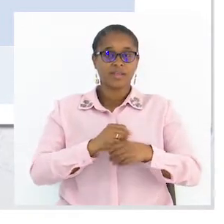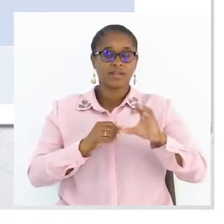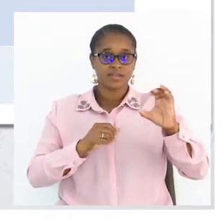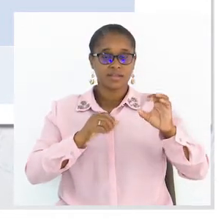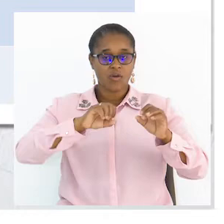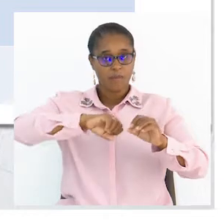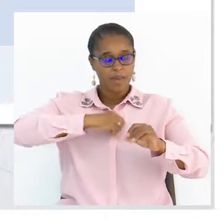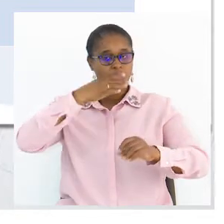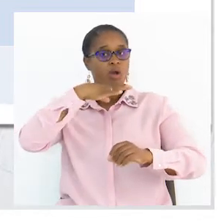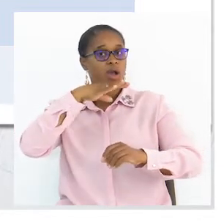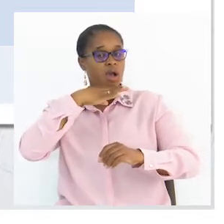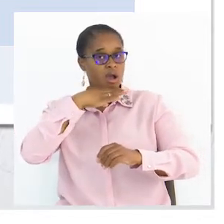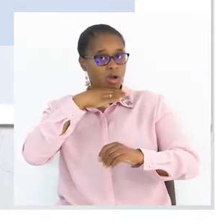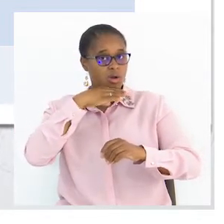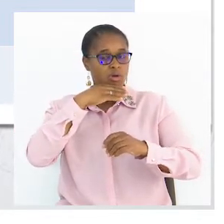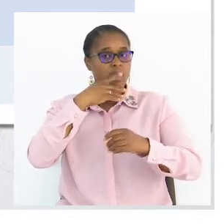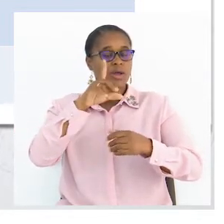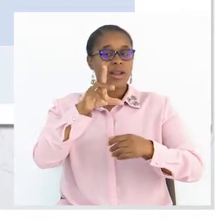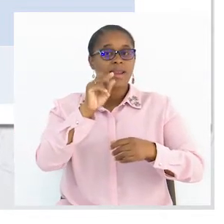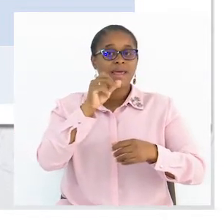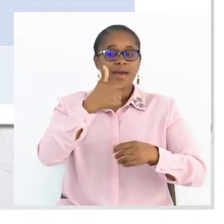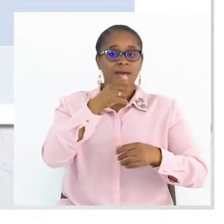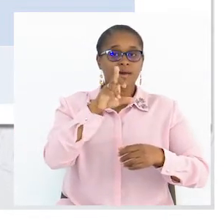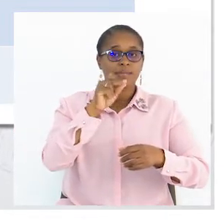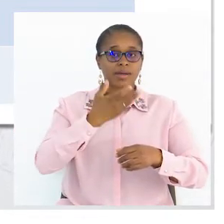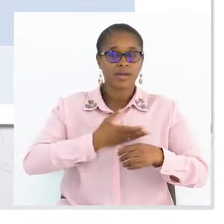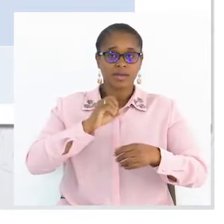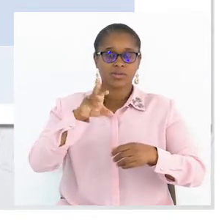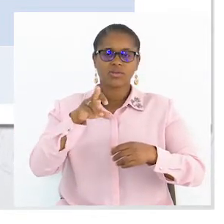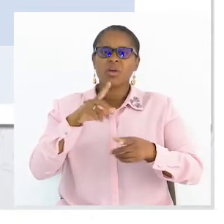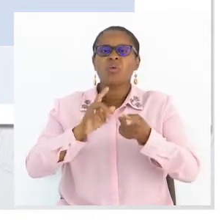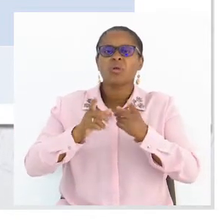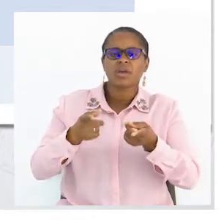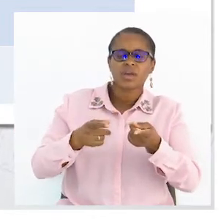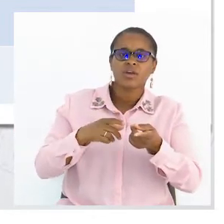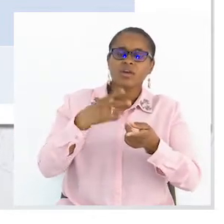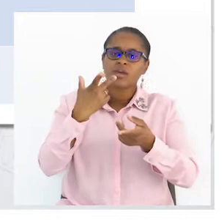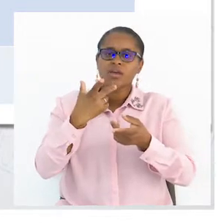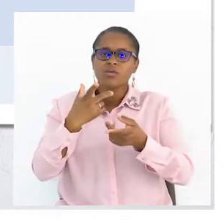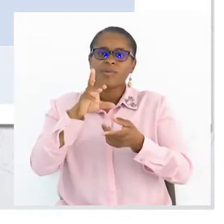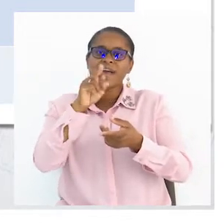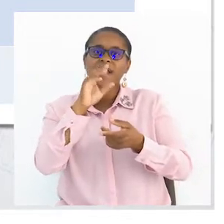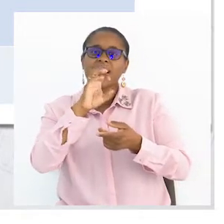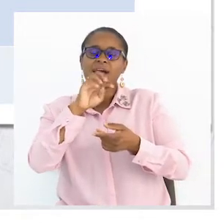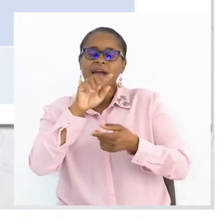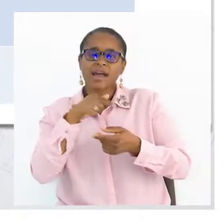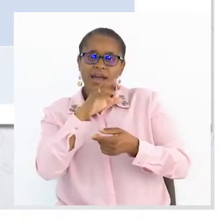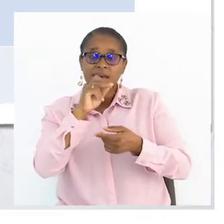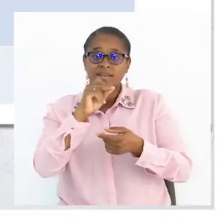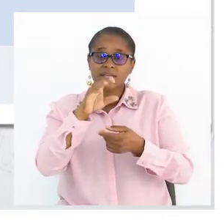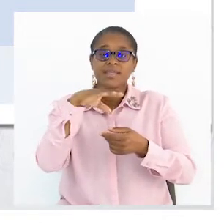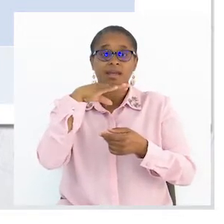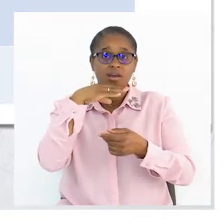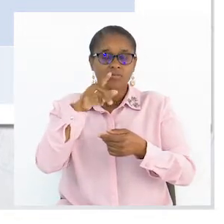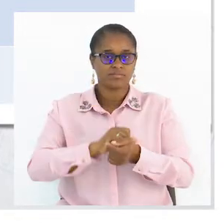cão é um labrador. Labrador é o quê? É uma raça de cão, meninos. Ela permanece